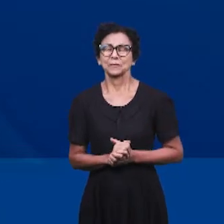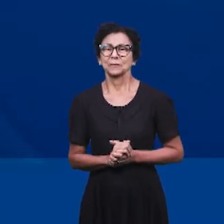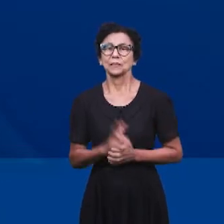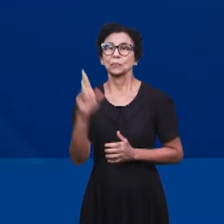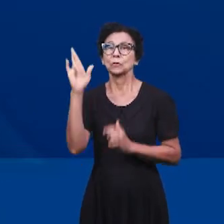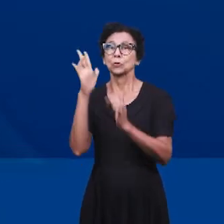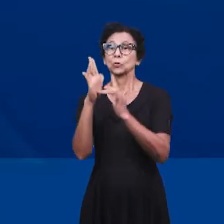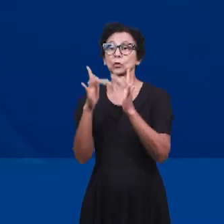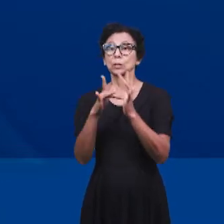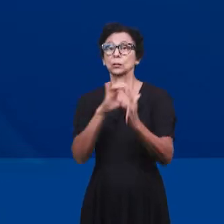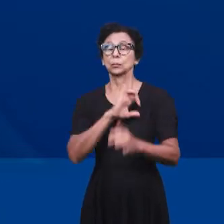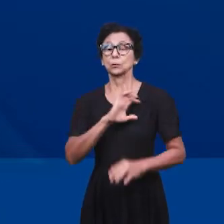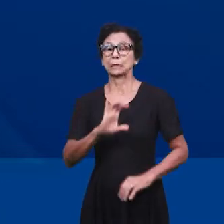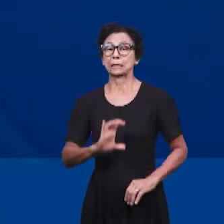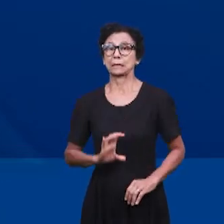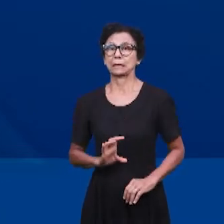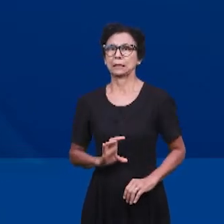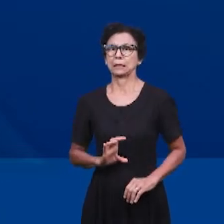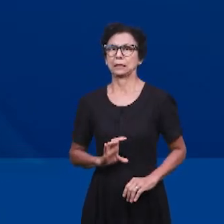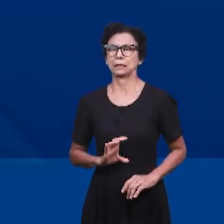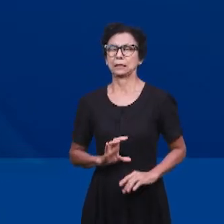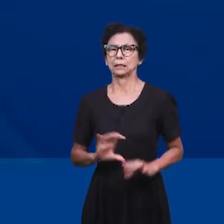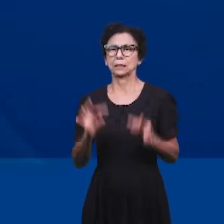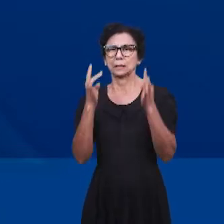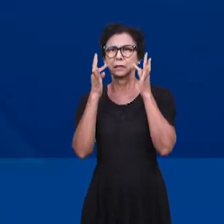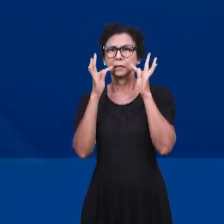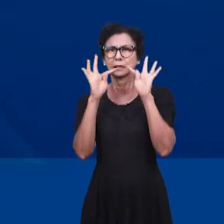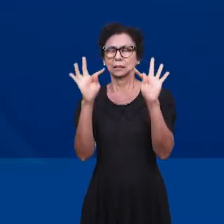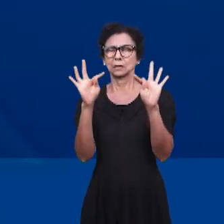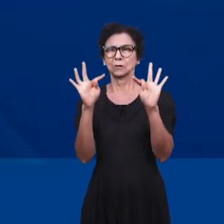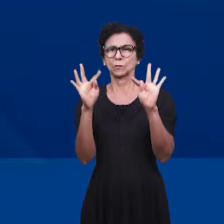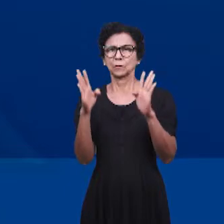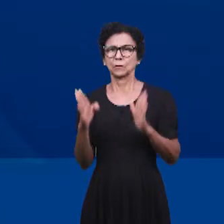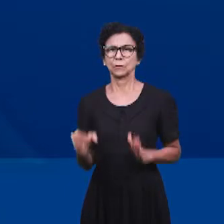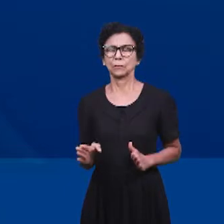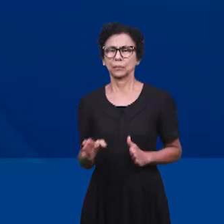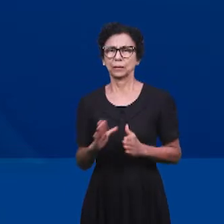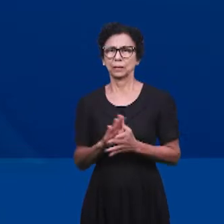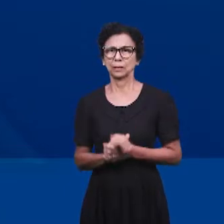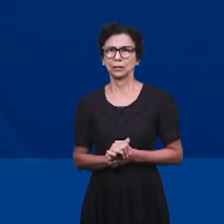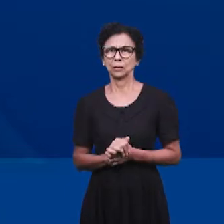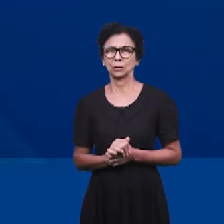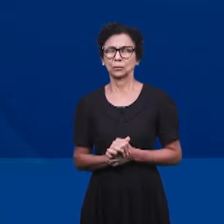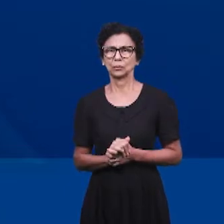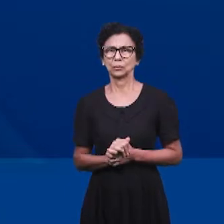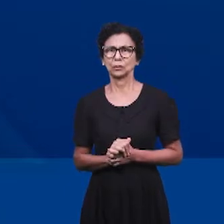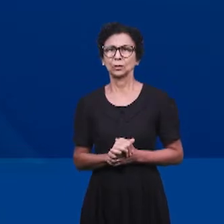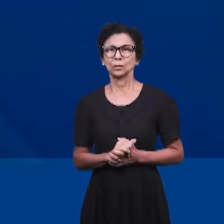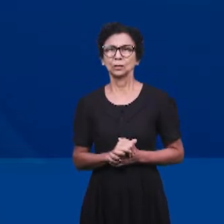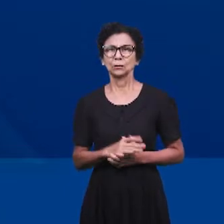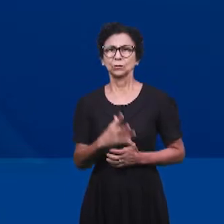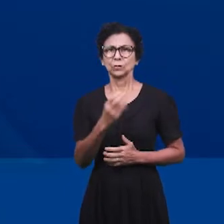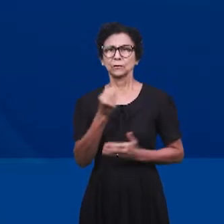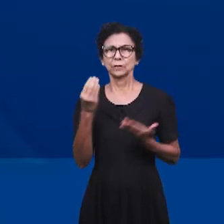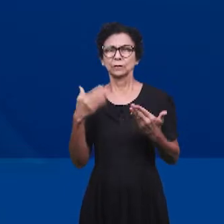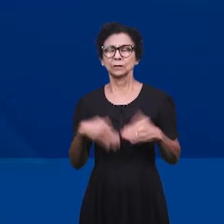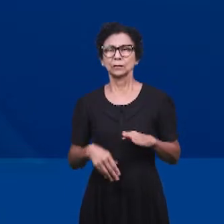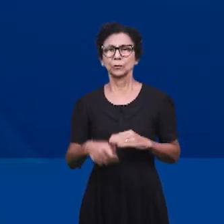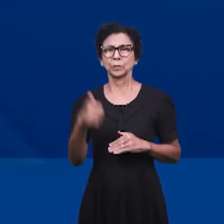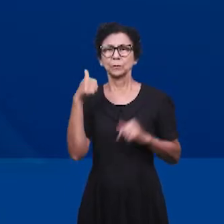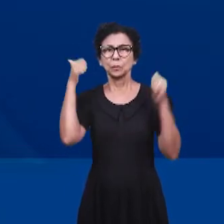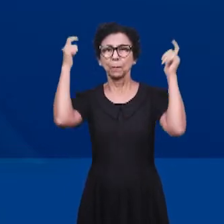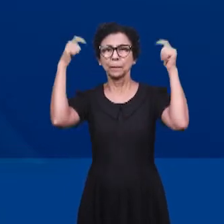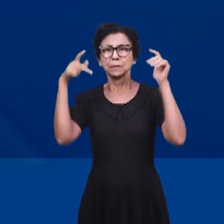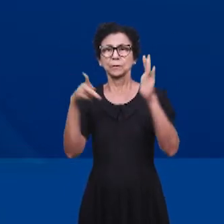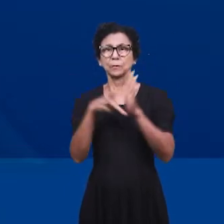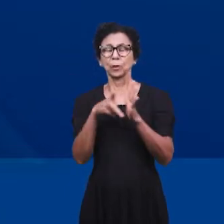Jesus Cristo, que é a fiel testemunha do primogênito dos mortos e do príncipe dos reis da terra, aquele